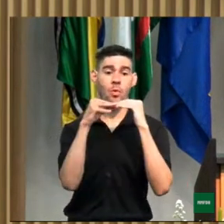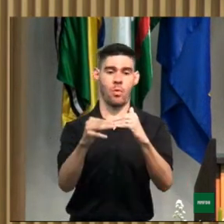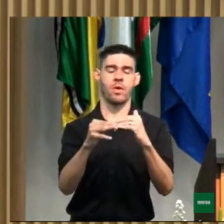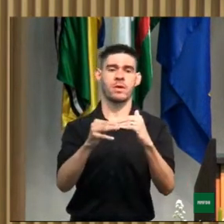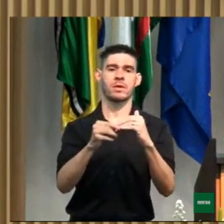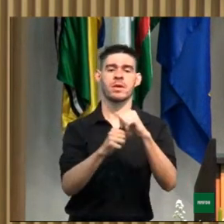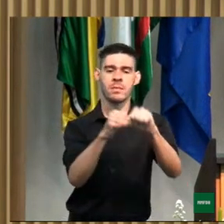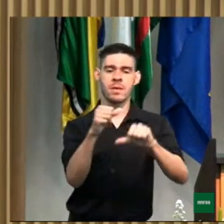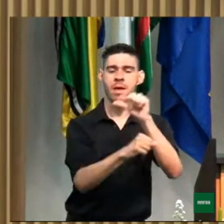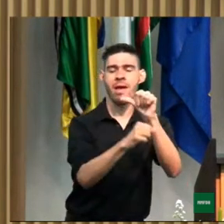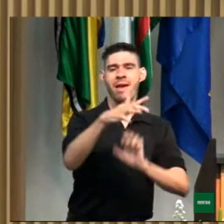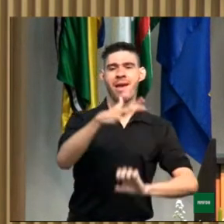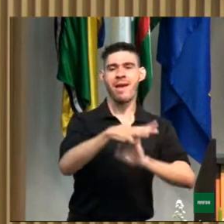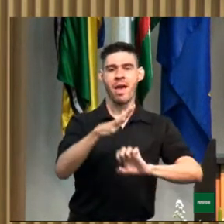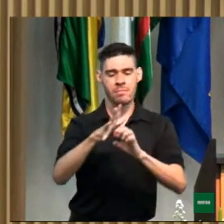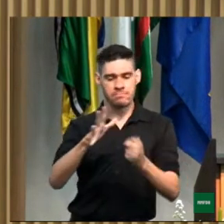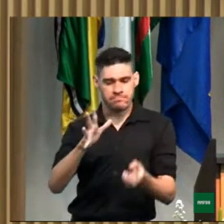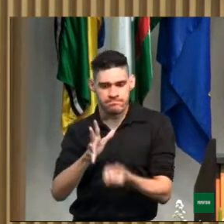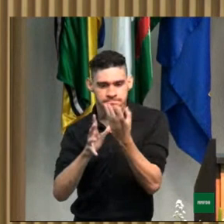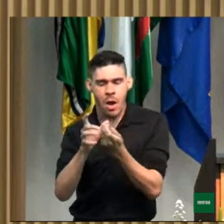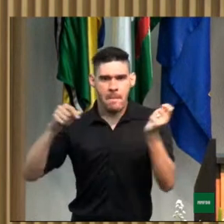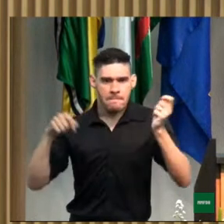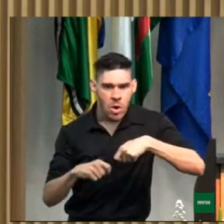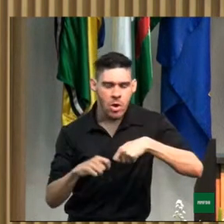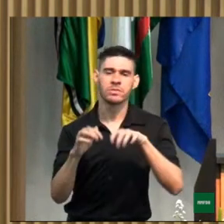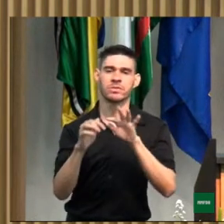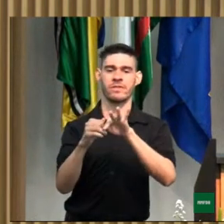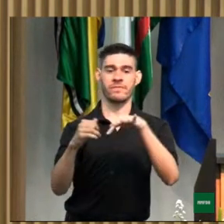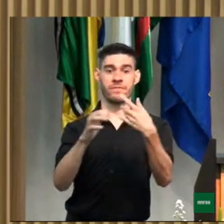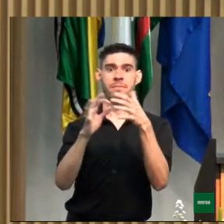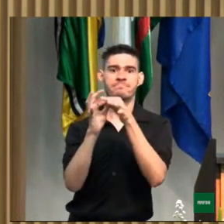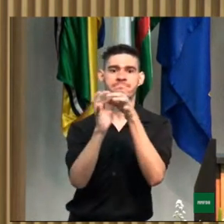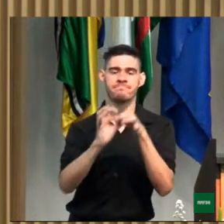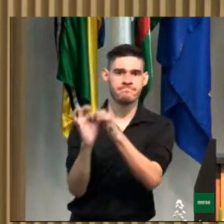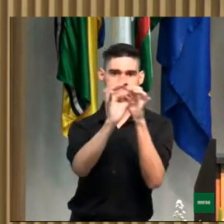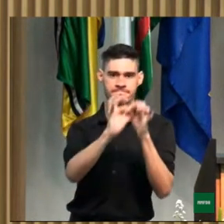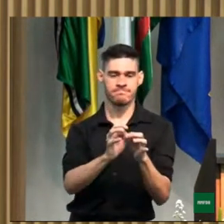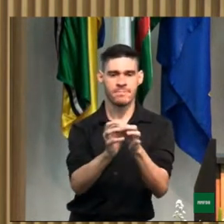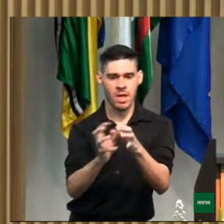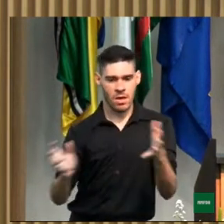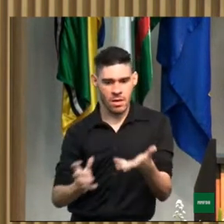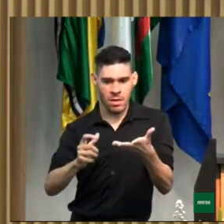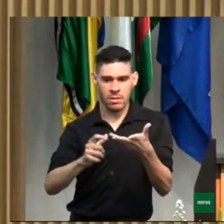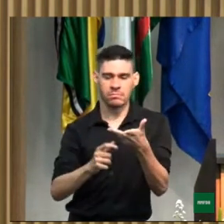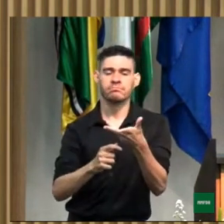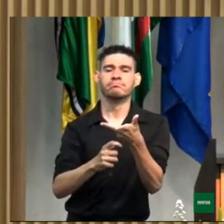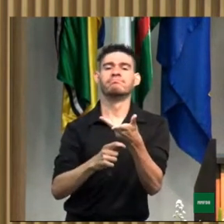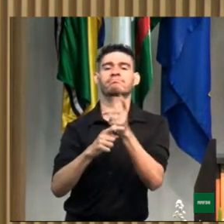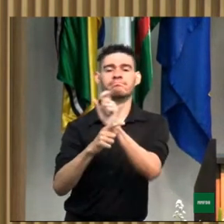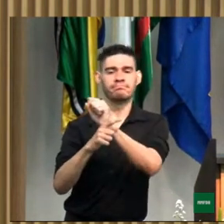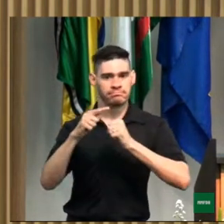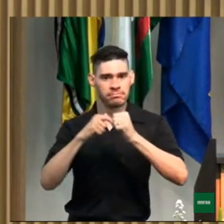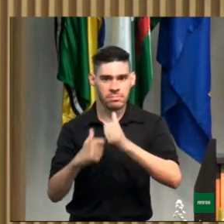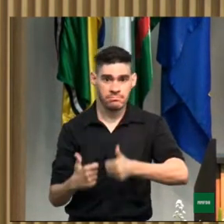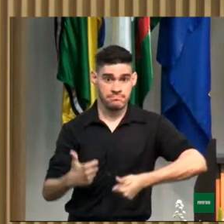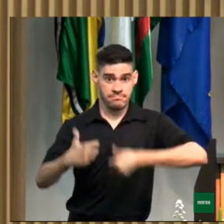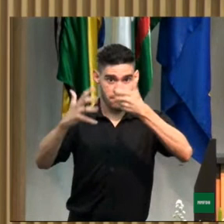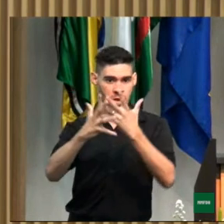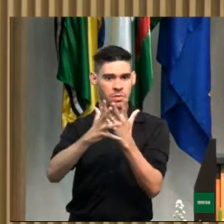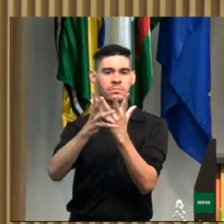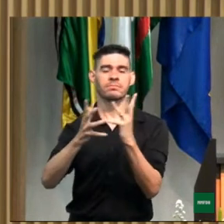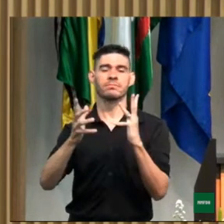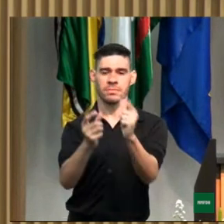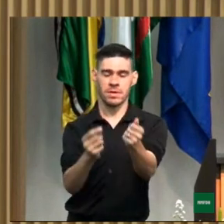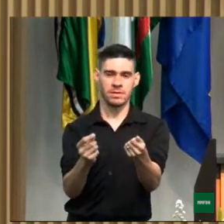produtiva, torna as famílias mais unidas, contribuindo para uma sociedade melhor para todos. E, nesse sentido,